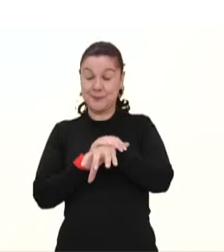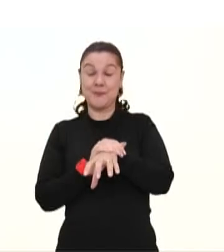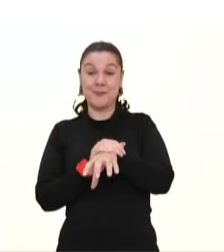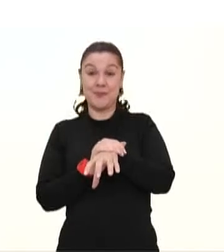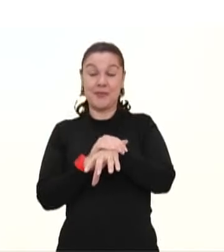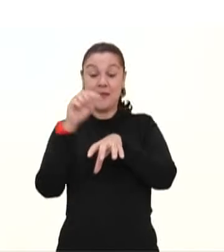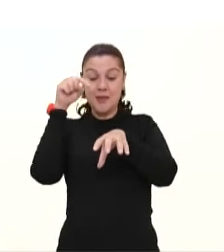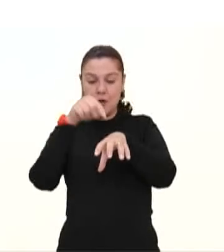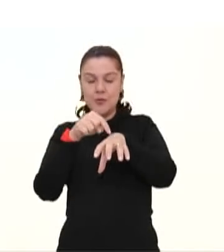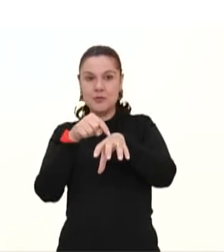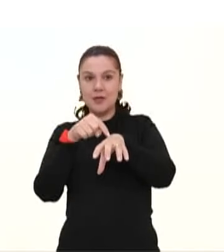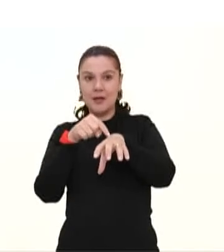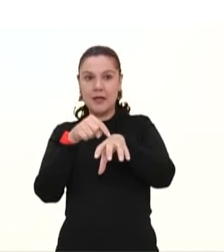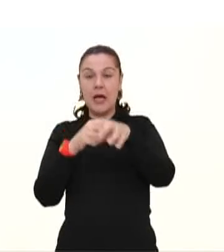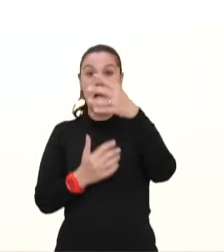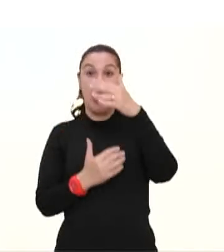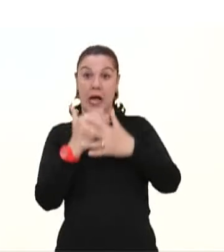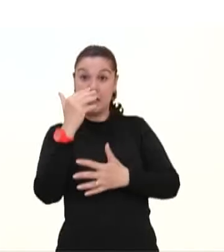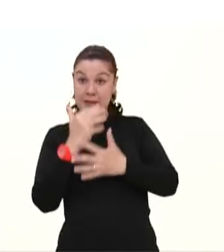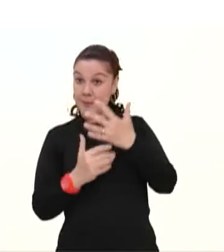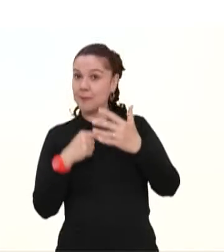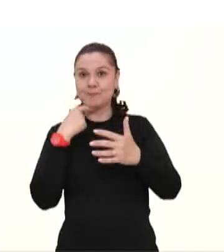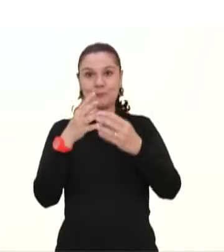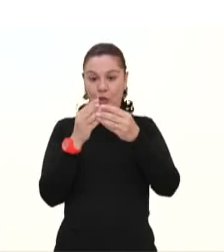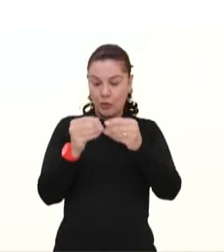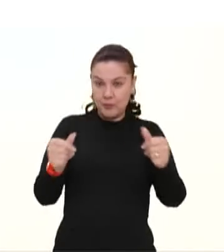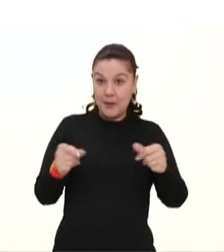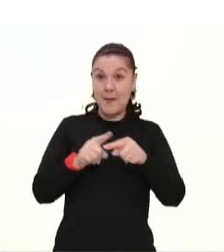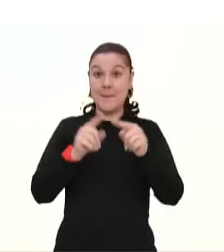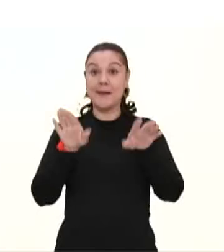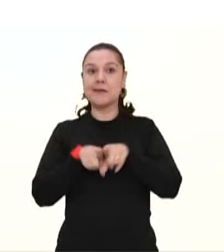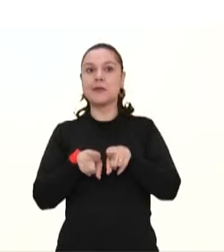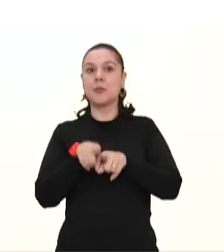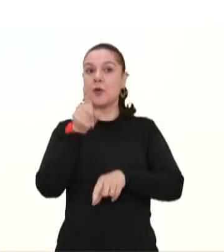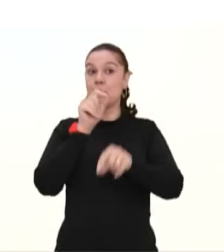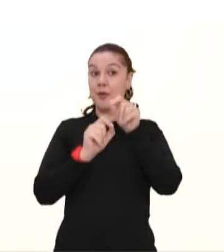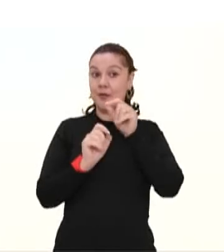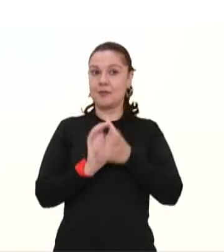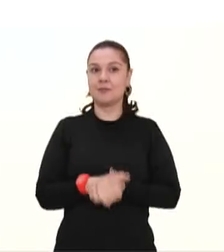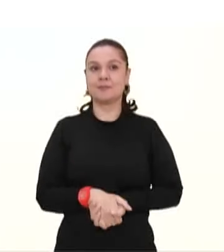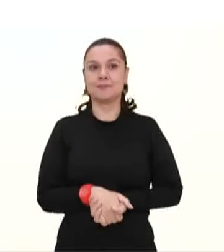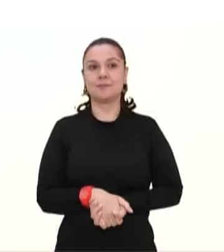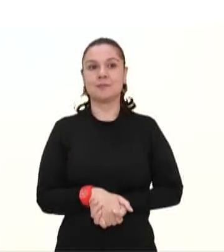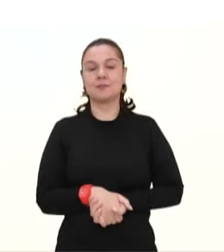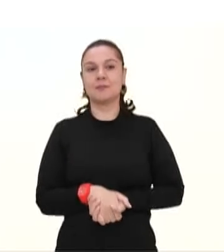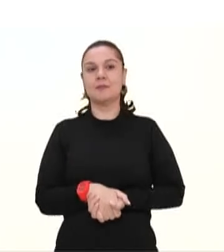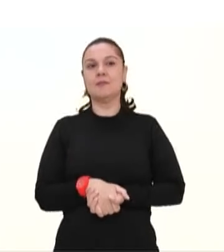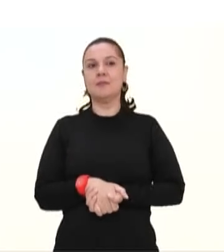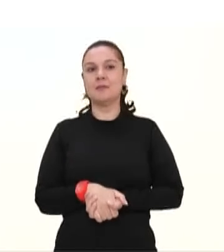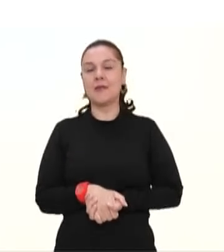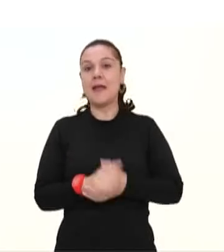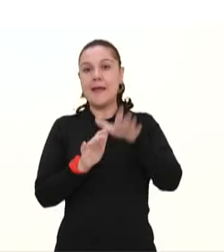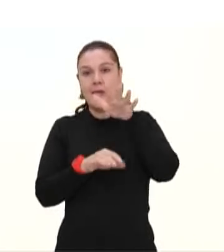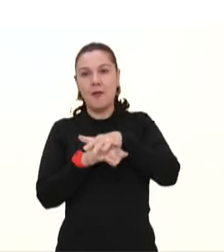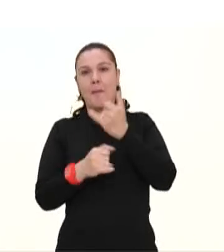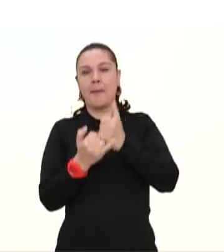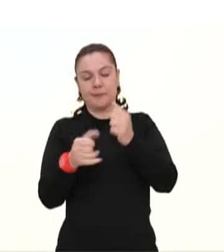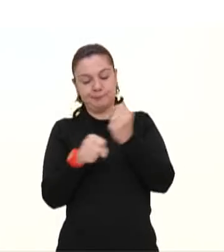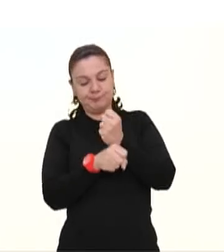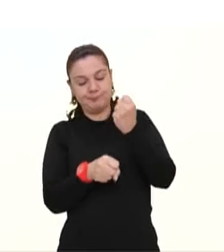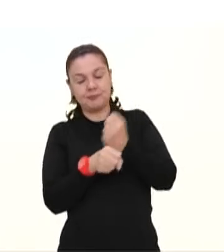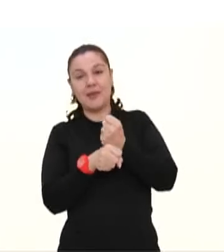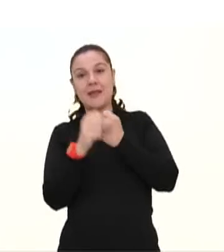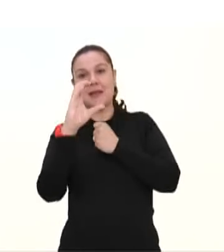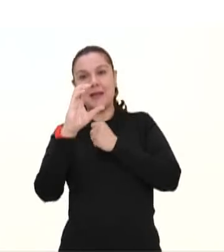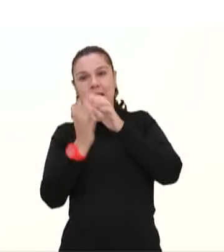e esses sedimentos atrapalham a decomposição. Mas além disso, eles fazem uma coisa muito importante, eles vão cimentando o